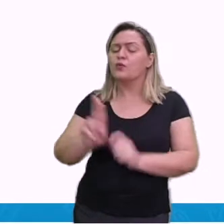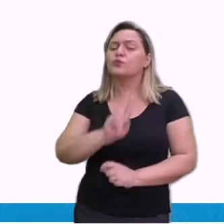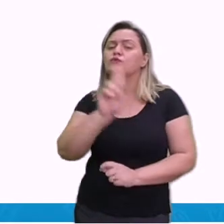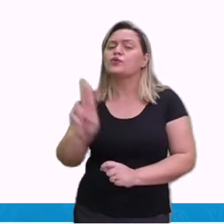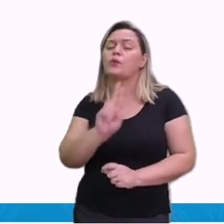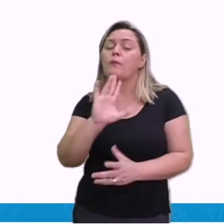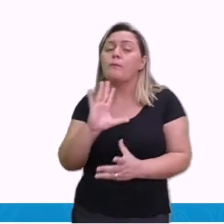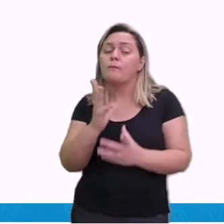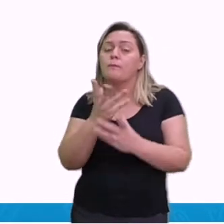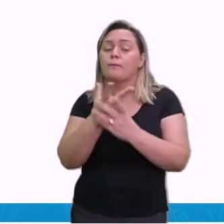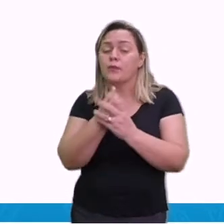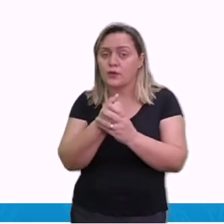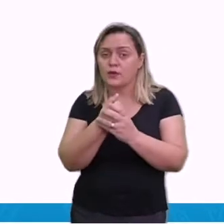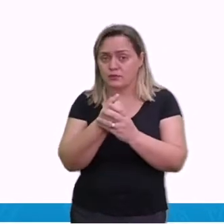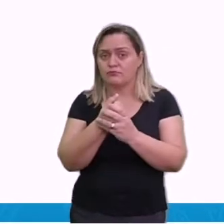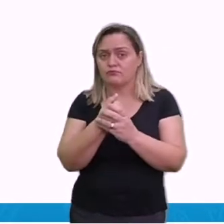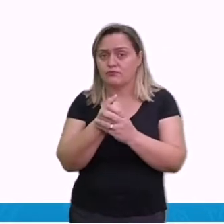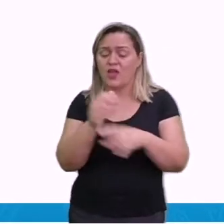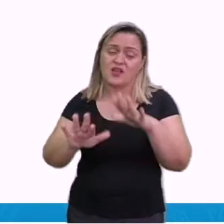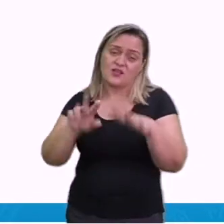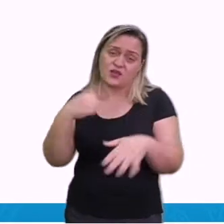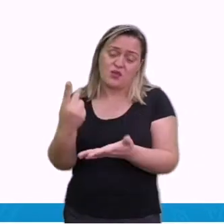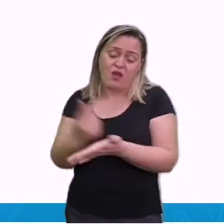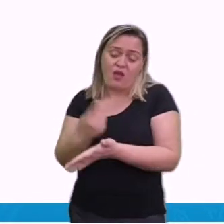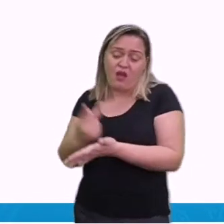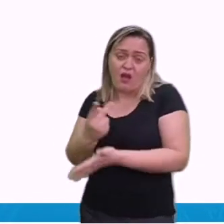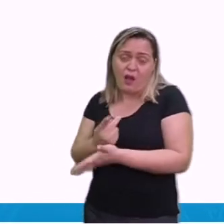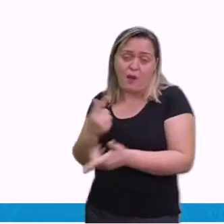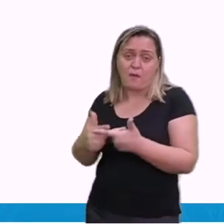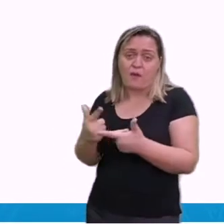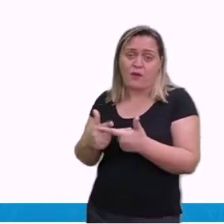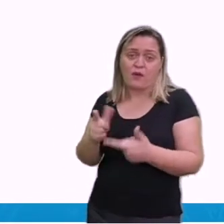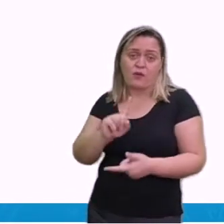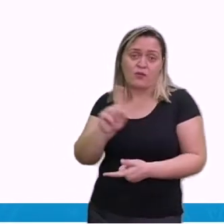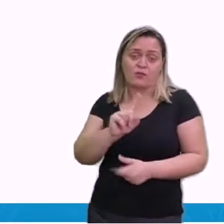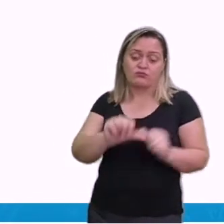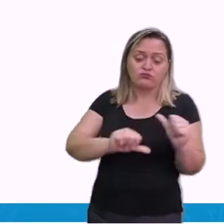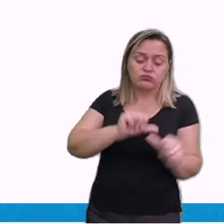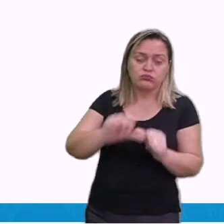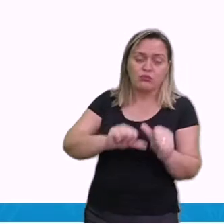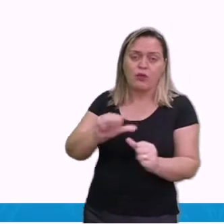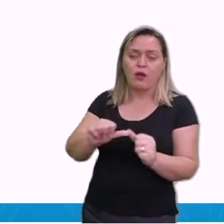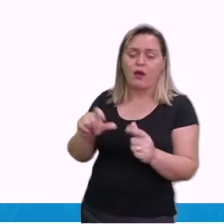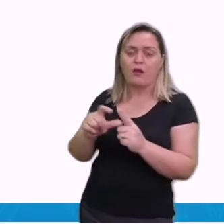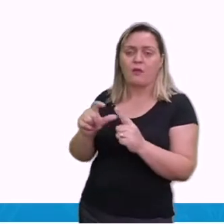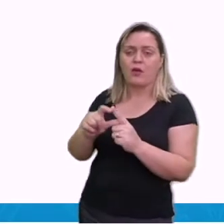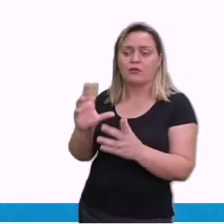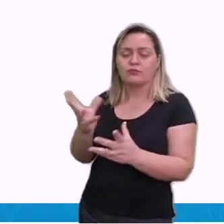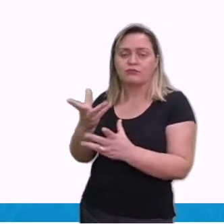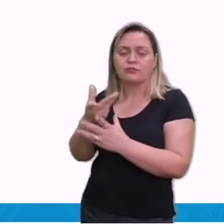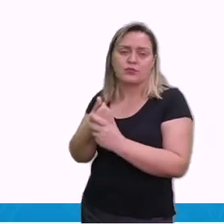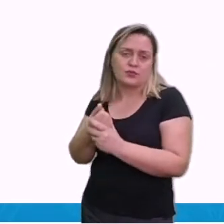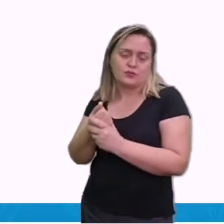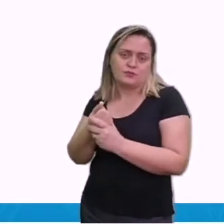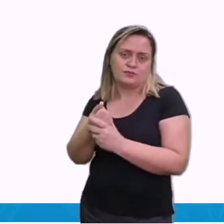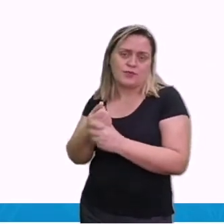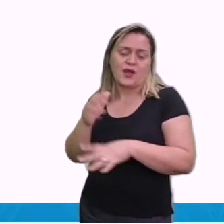não passa aquela palavra para o plural. Então, por exemplo, você encontrou as